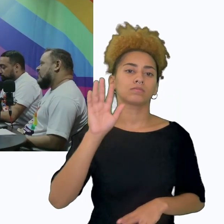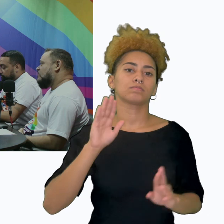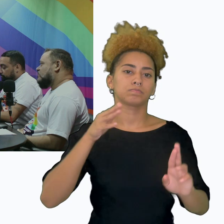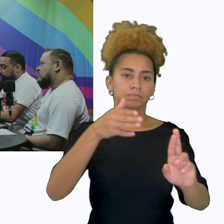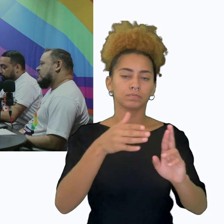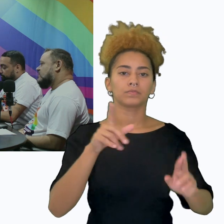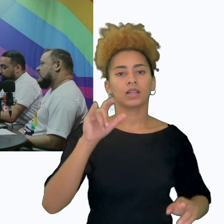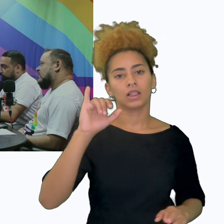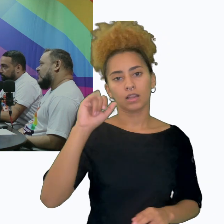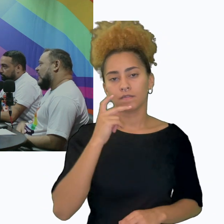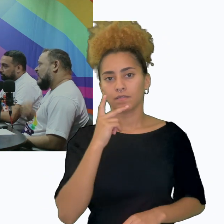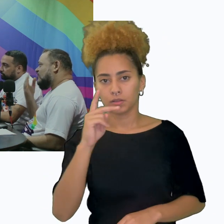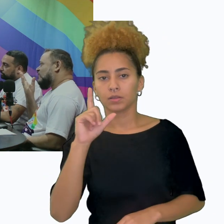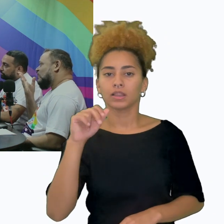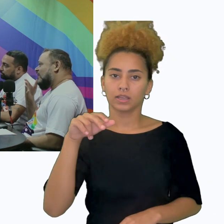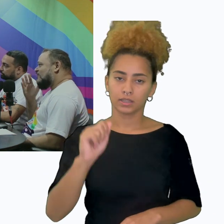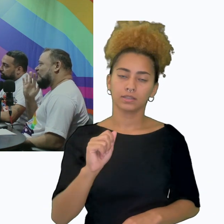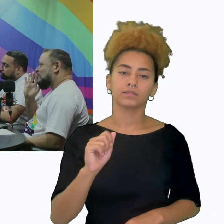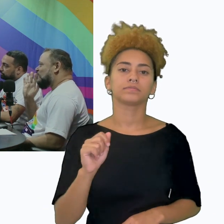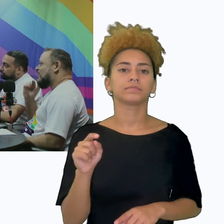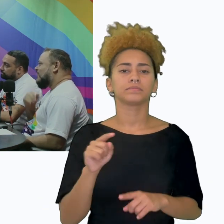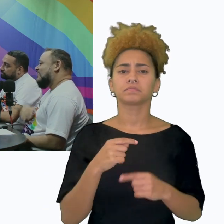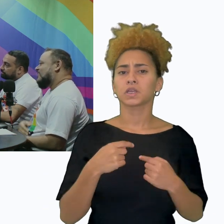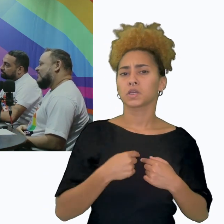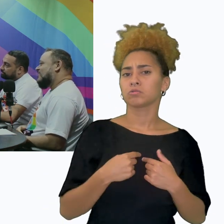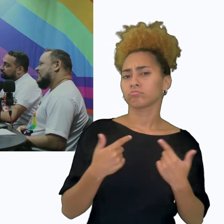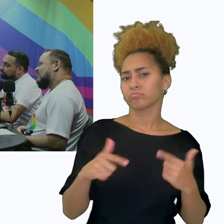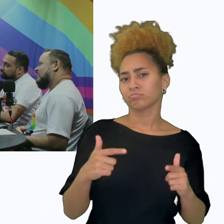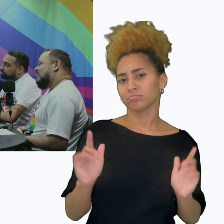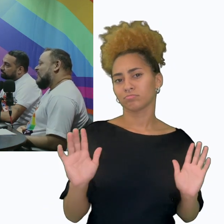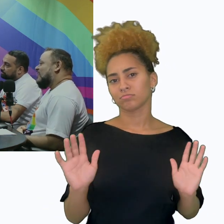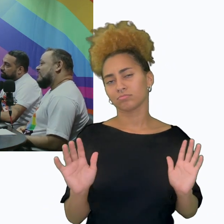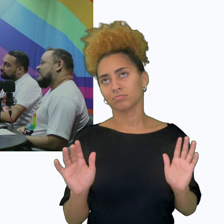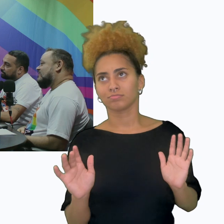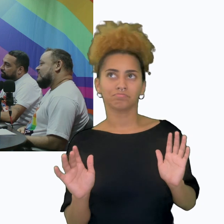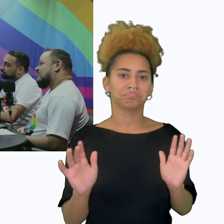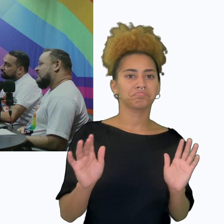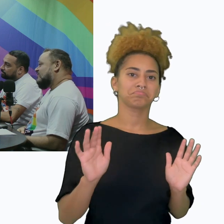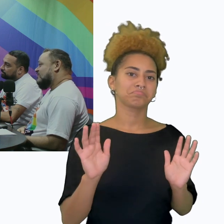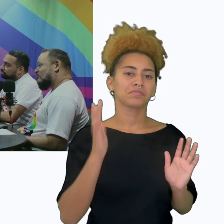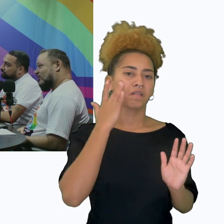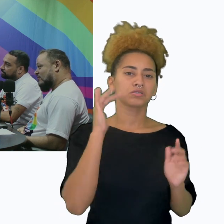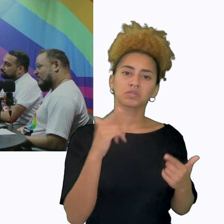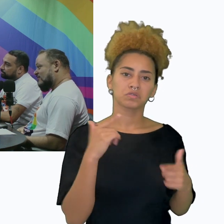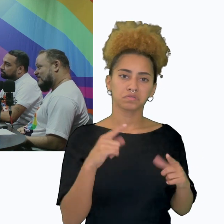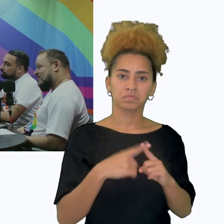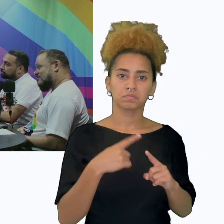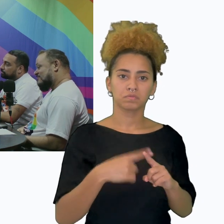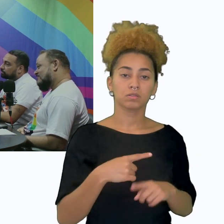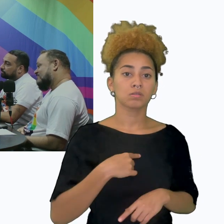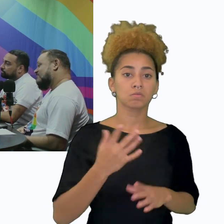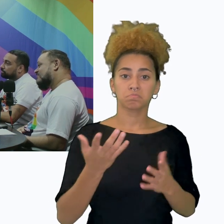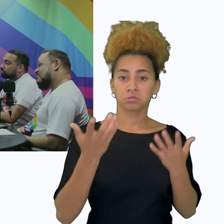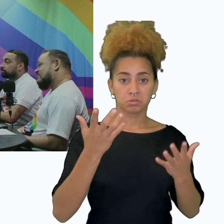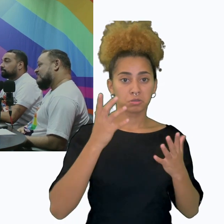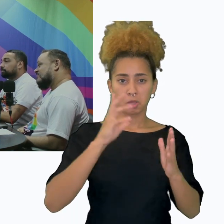quem eram os de vocês? A Lália já falou que a Lena foi uma, né? Não tive inspiração. Não teve. Não tive